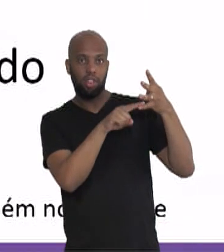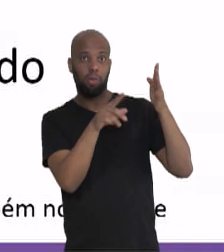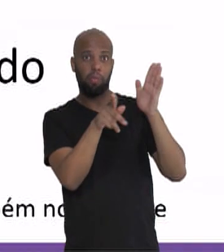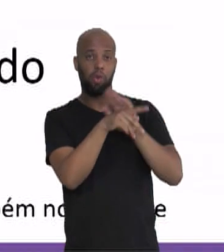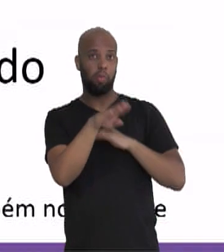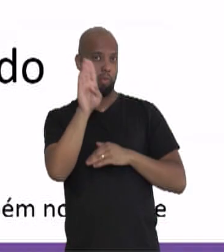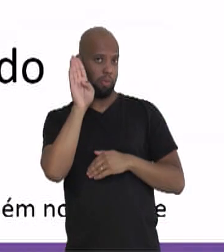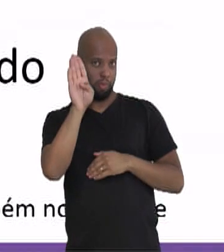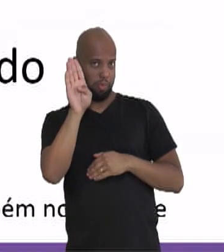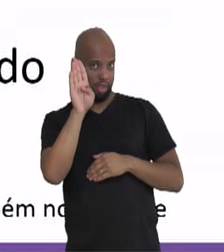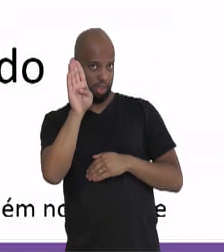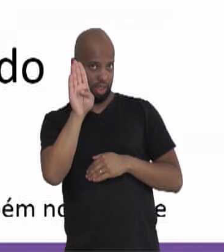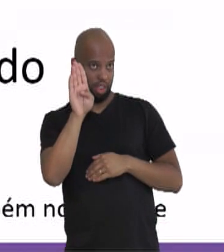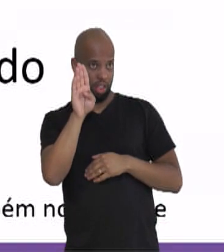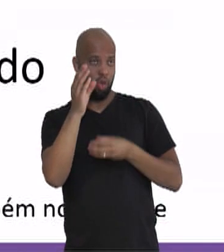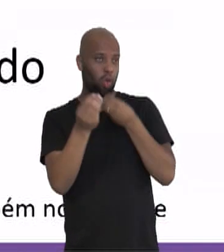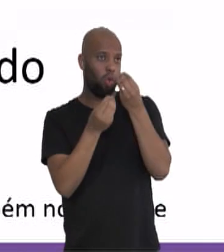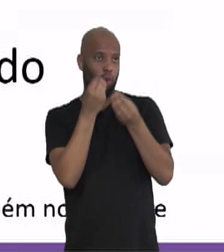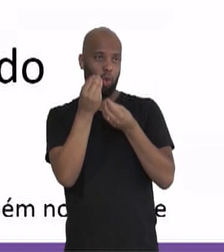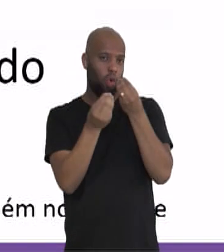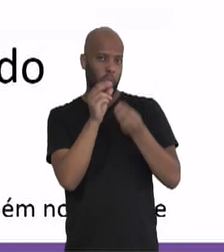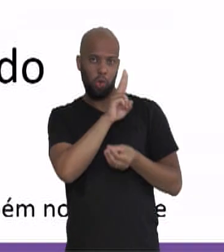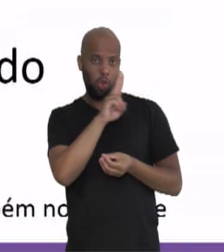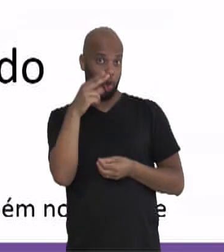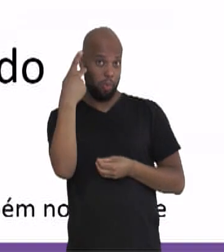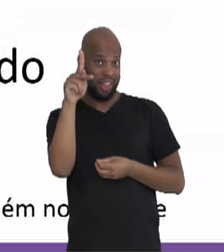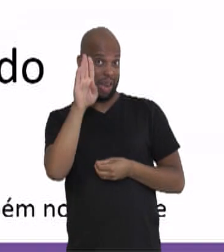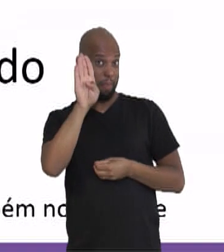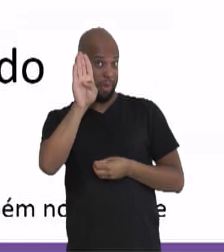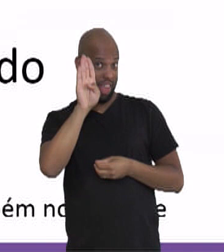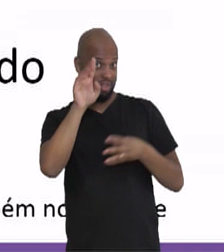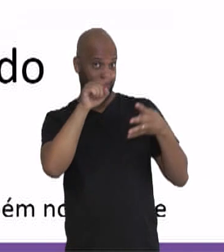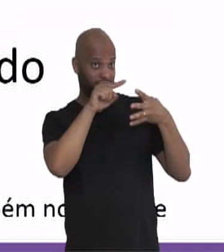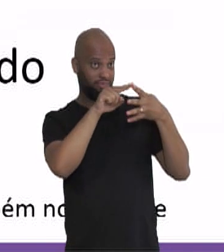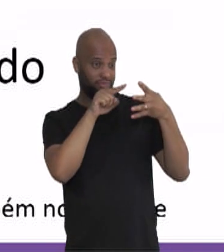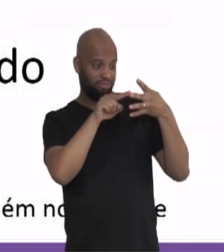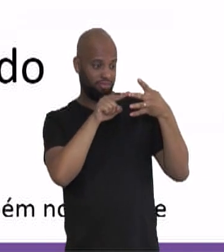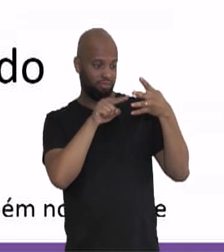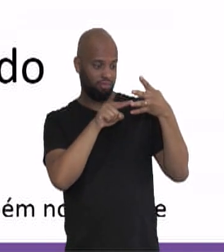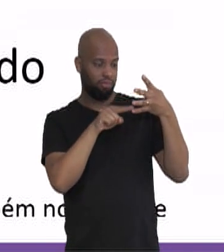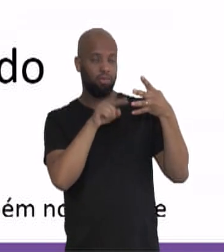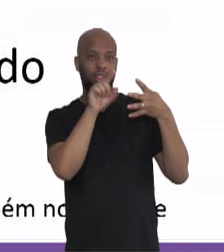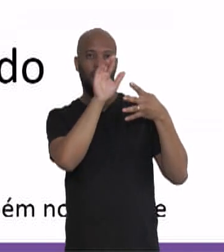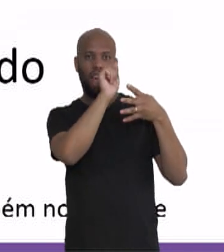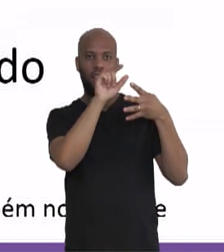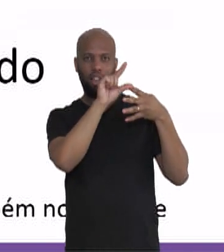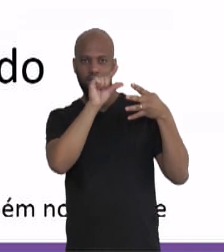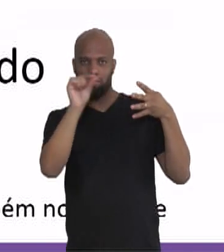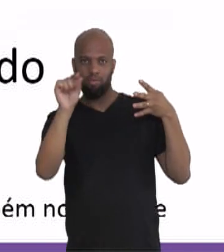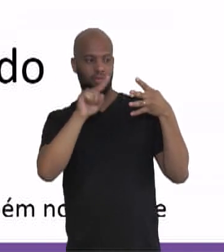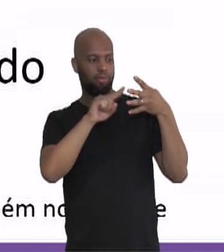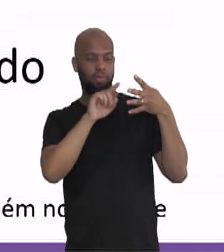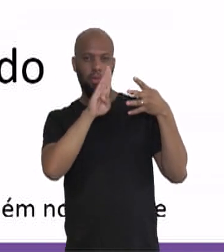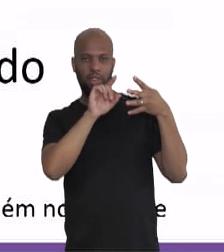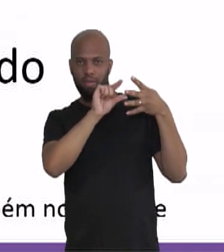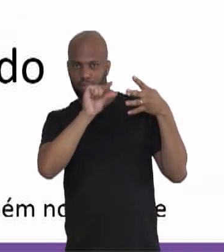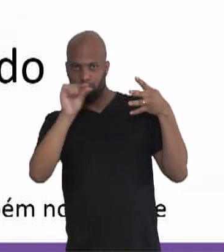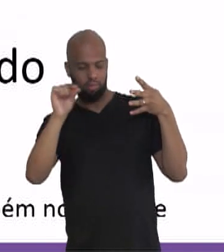B, como que a gente chamava ele? Eixo central, parâmetro que altera ou define a função, amplitude